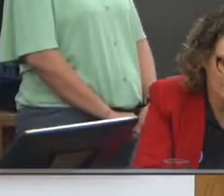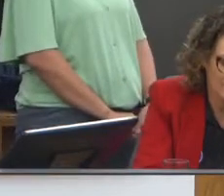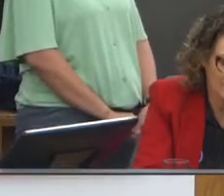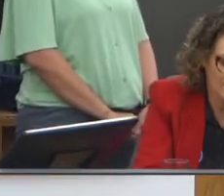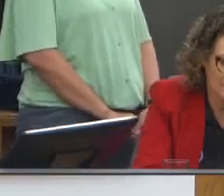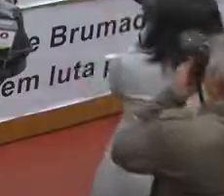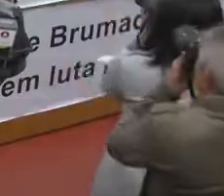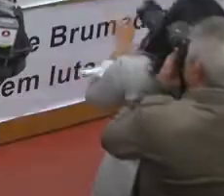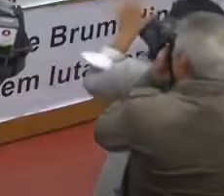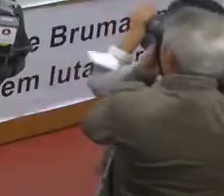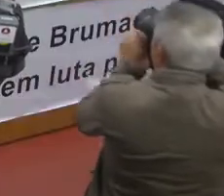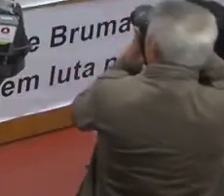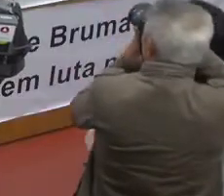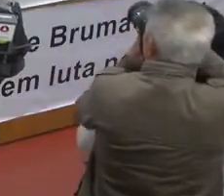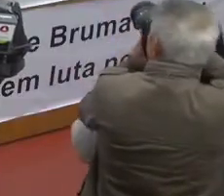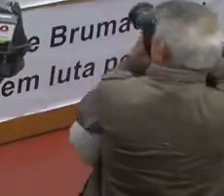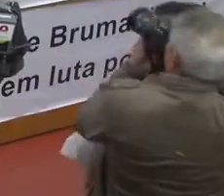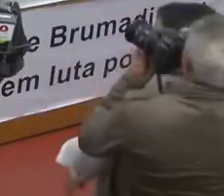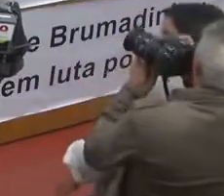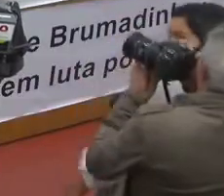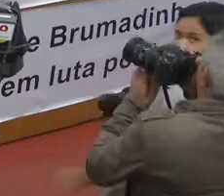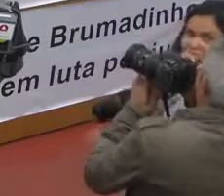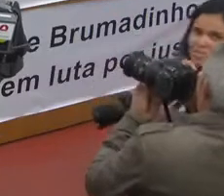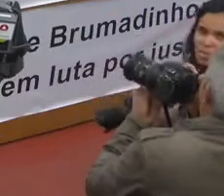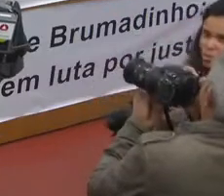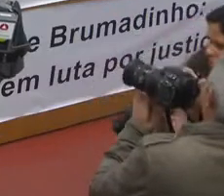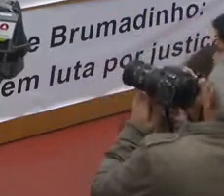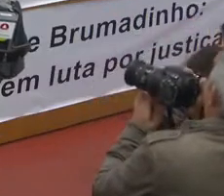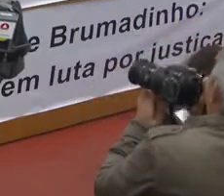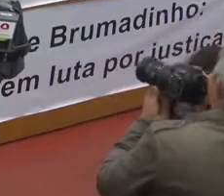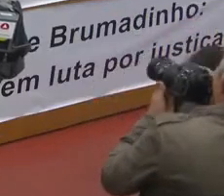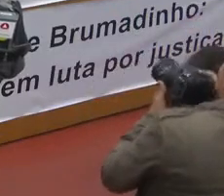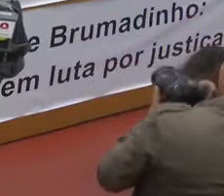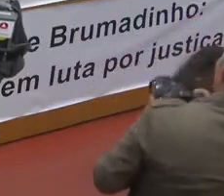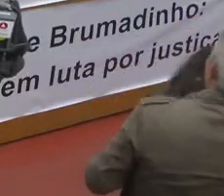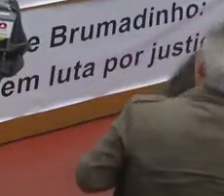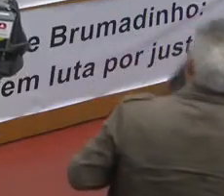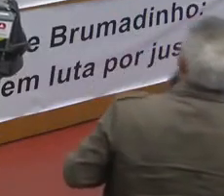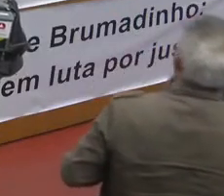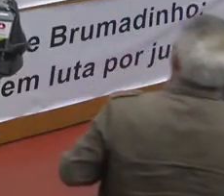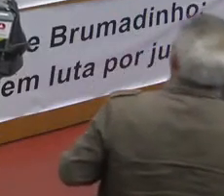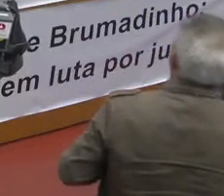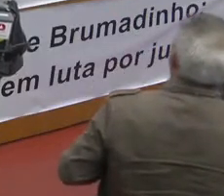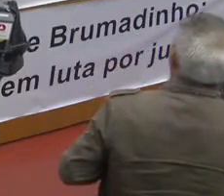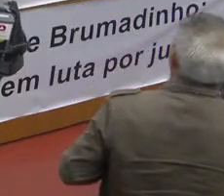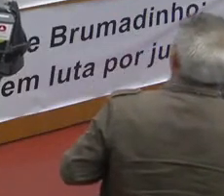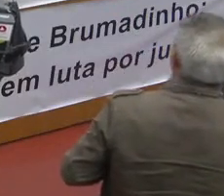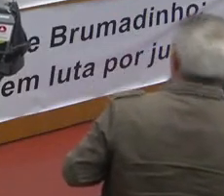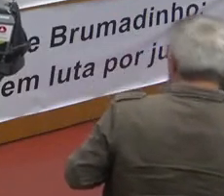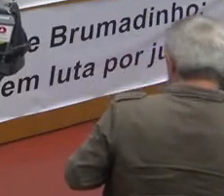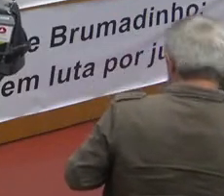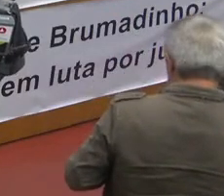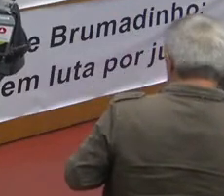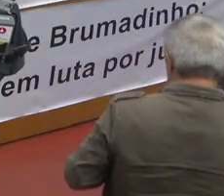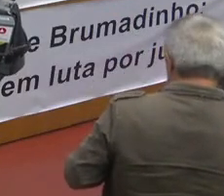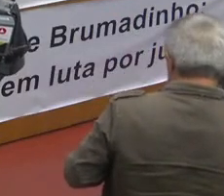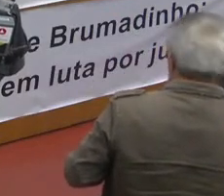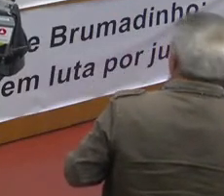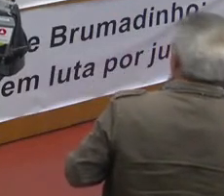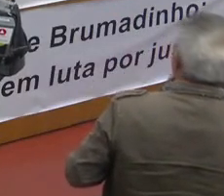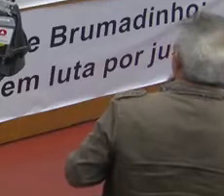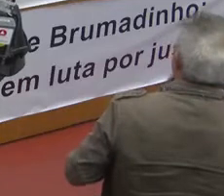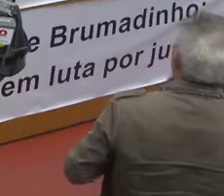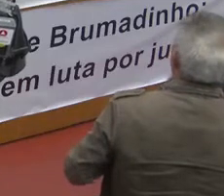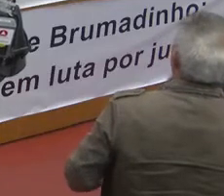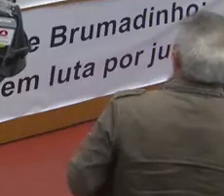Desculpa deixa eu só fazer a exposição e eu devolvo sua Assessoria final pode se você